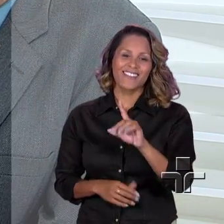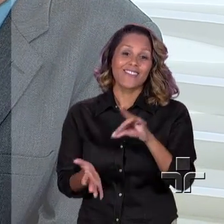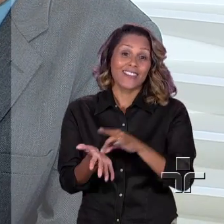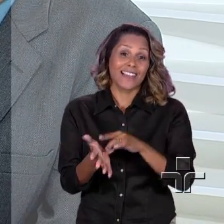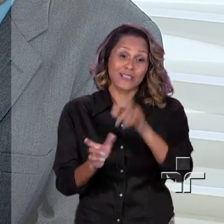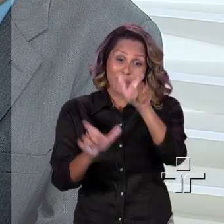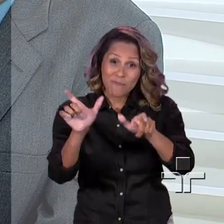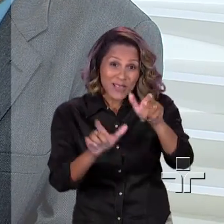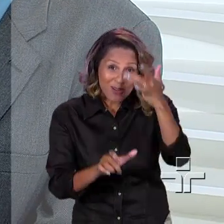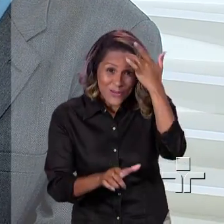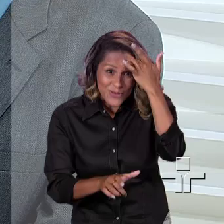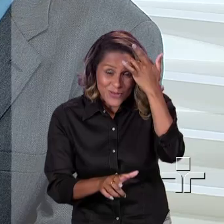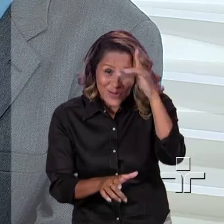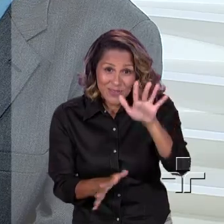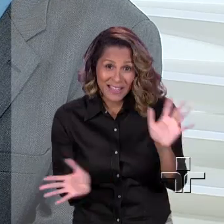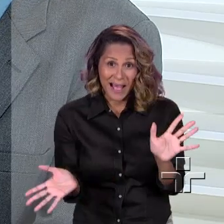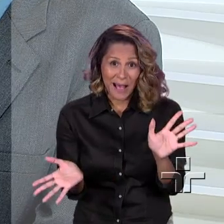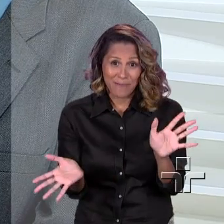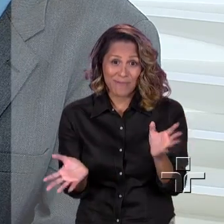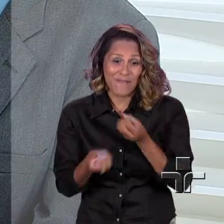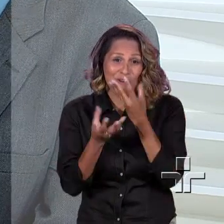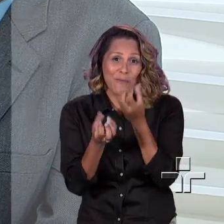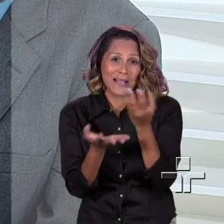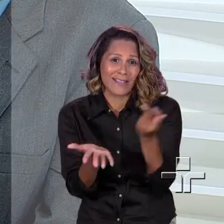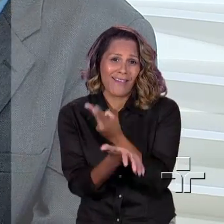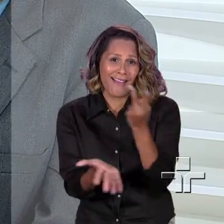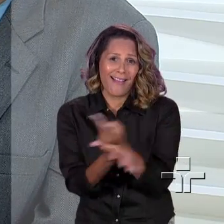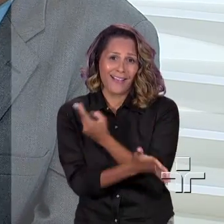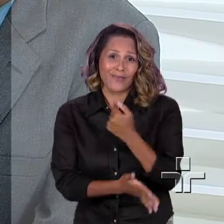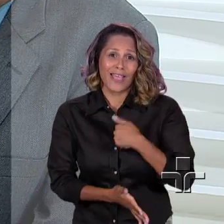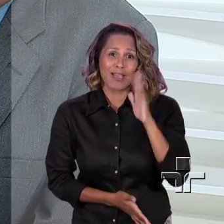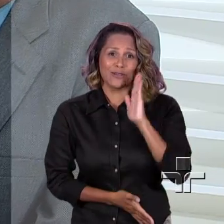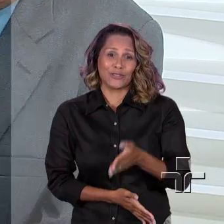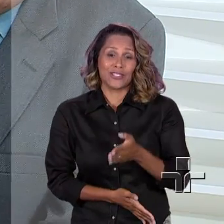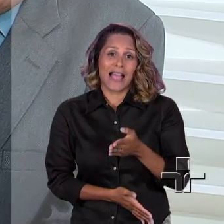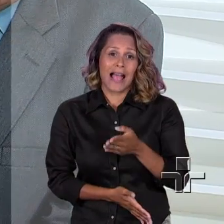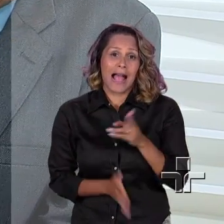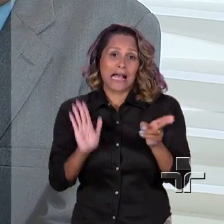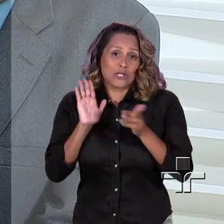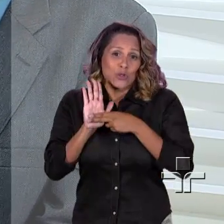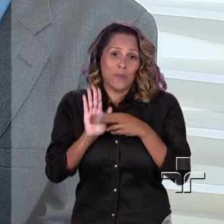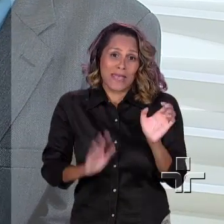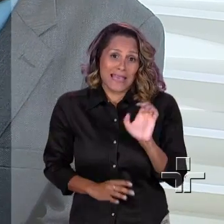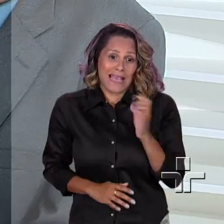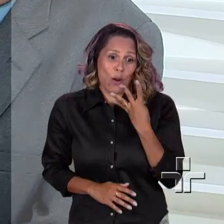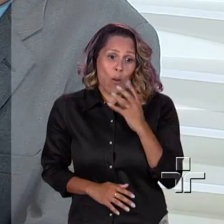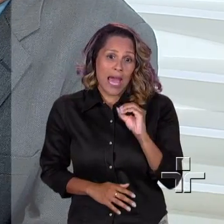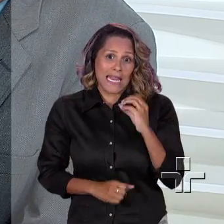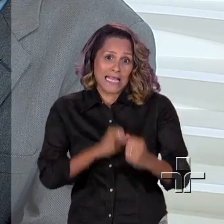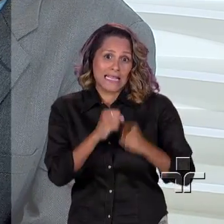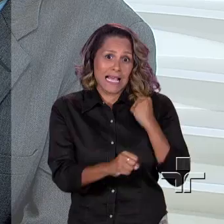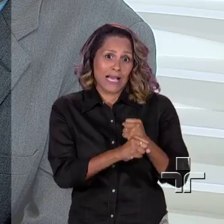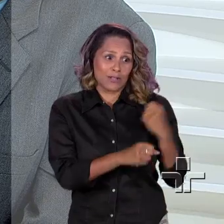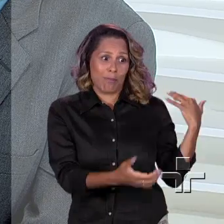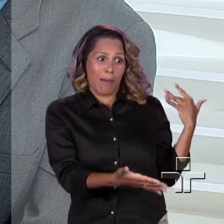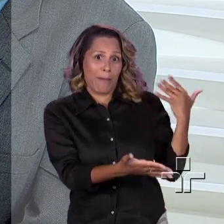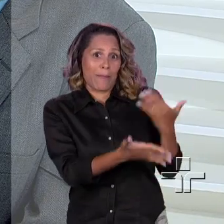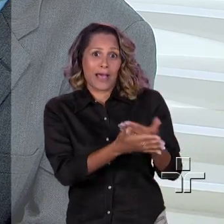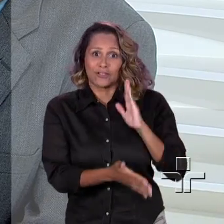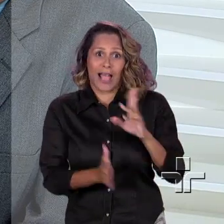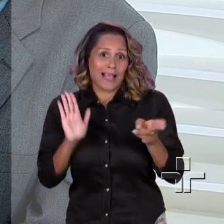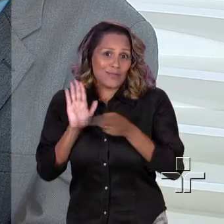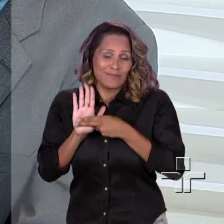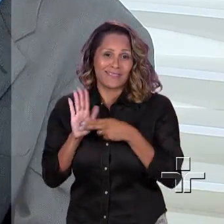assumido como pessoa gay há 40 anos, então não sei como eles inventaram essa história. Mas, basicamente, eu conheci em